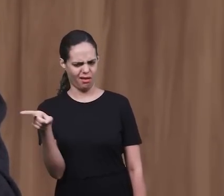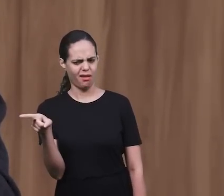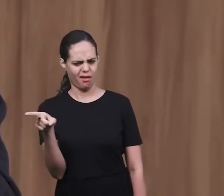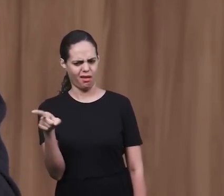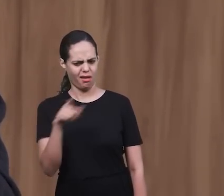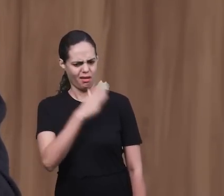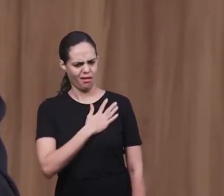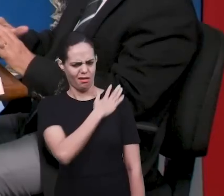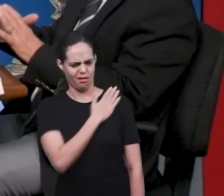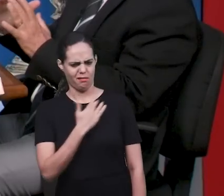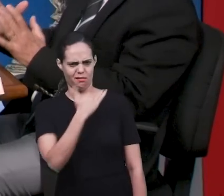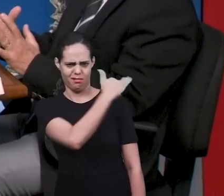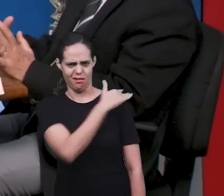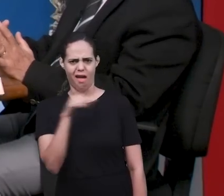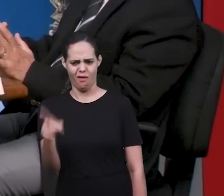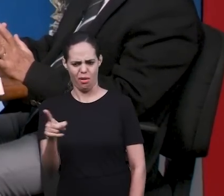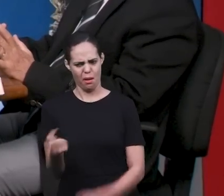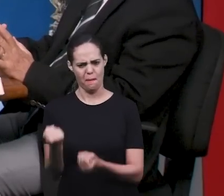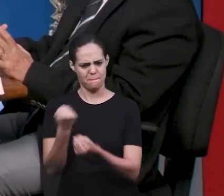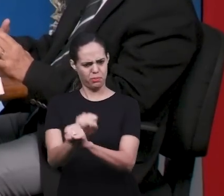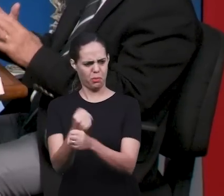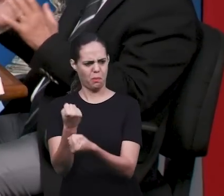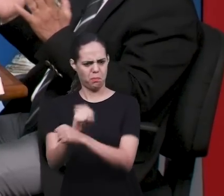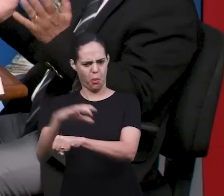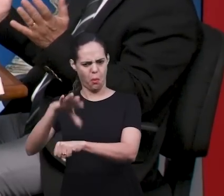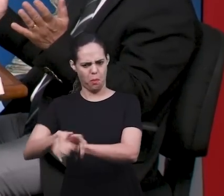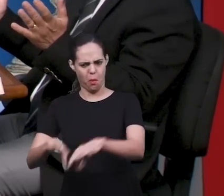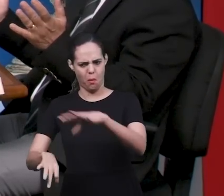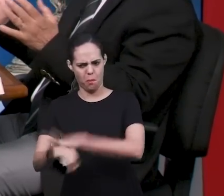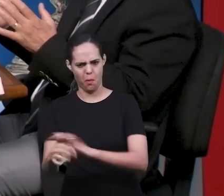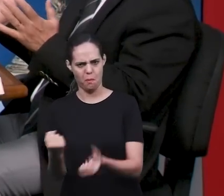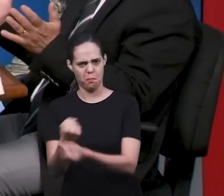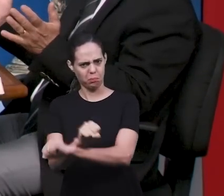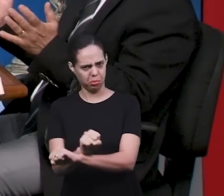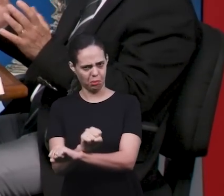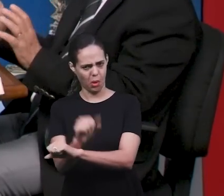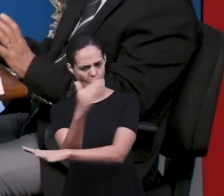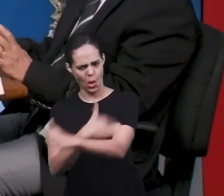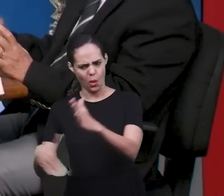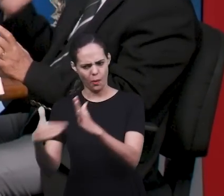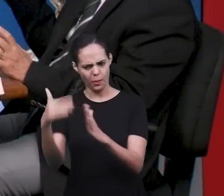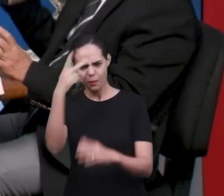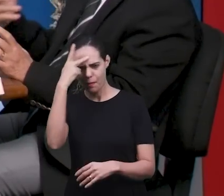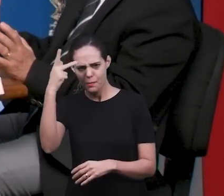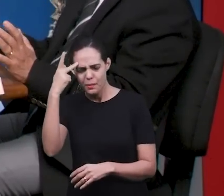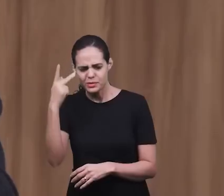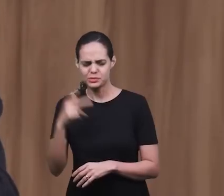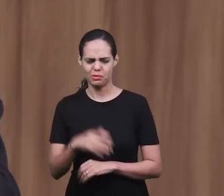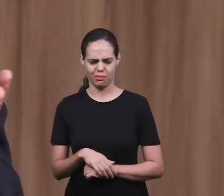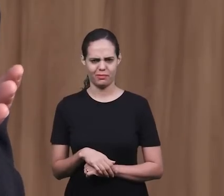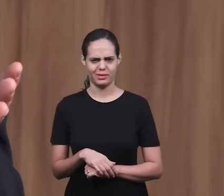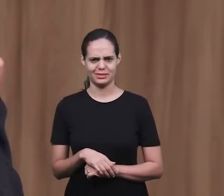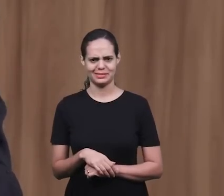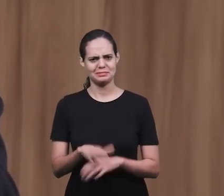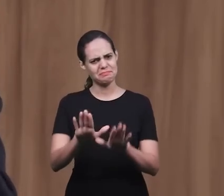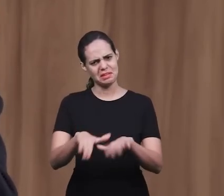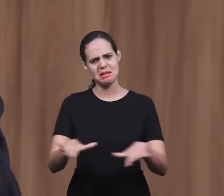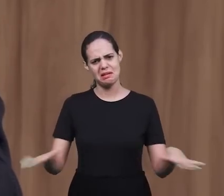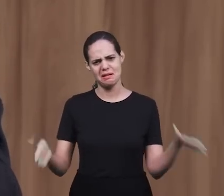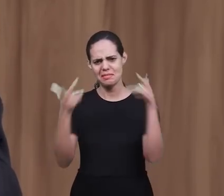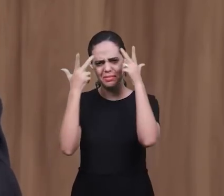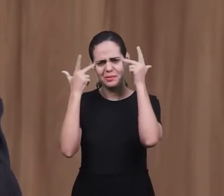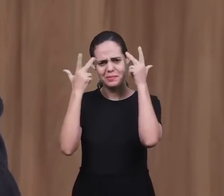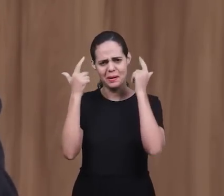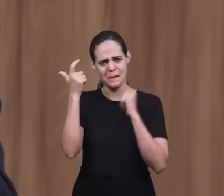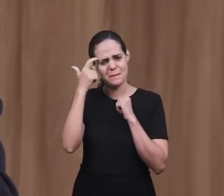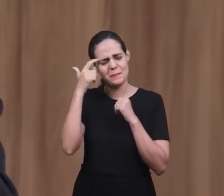mundo. Ou seja, na ideia da criança, né? Não é que o pastor fizesse isso, mas na ideia dele, um coronel é aquele que prende